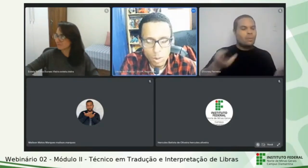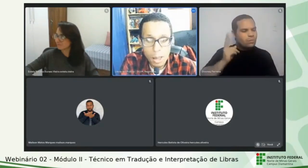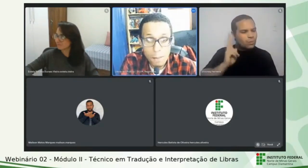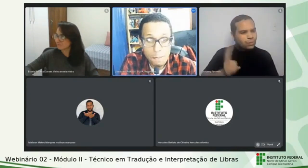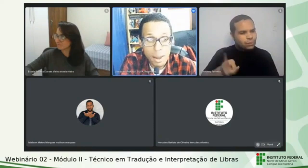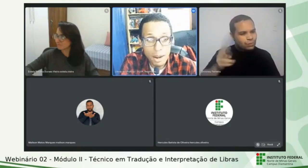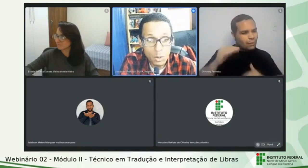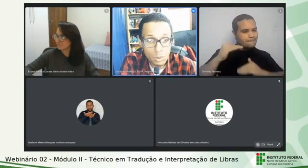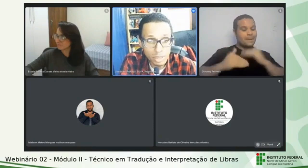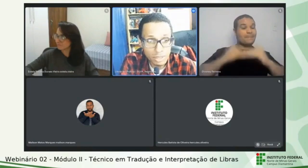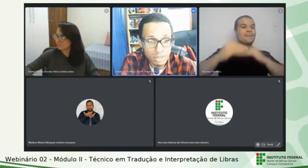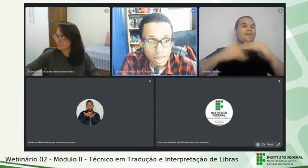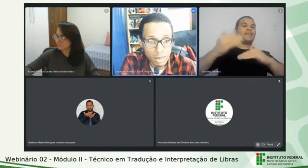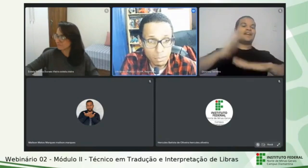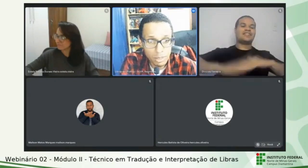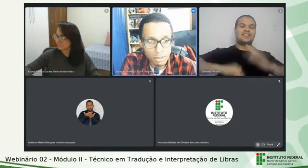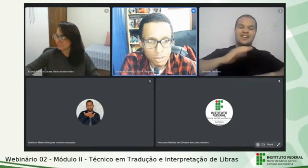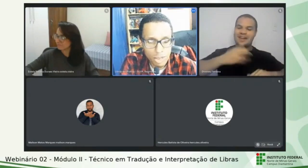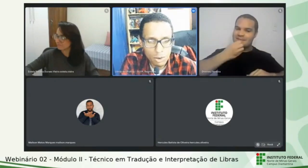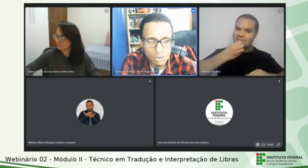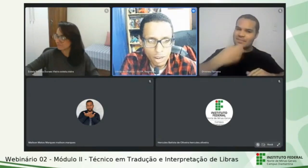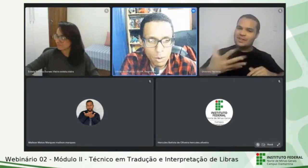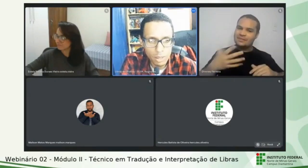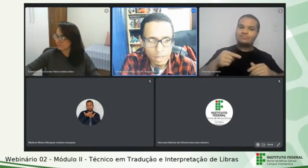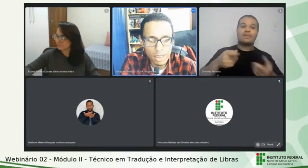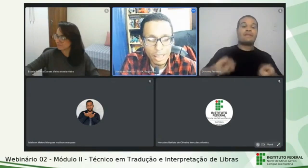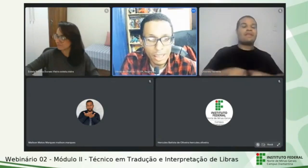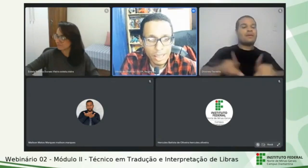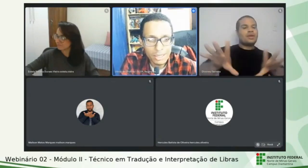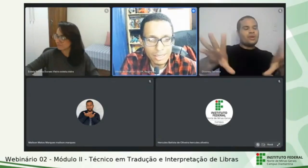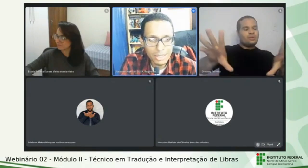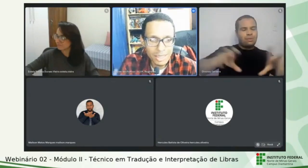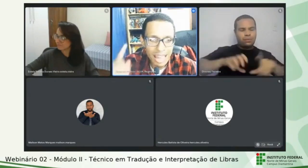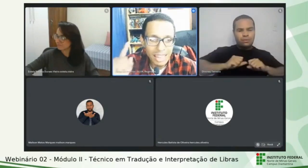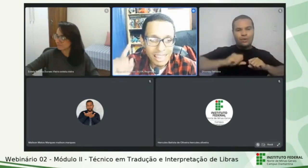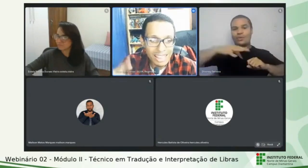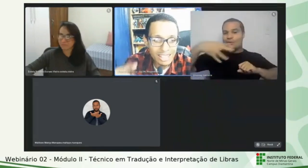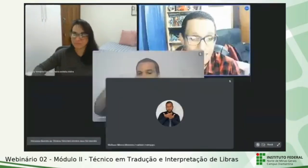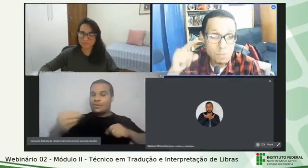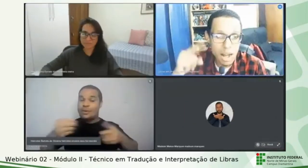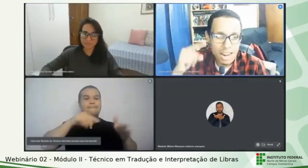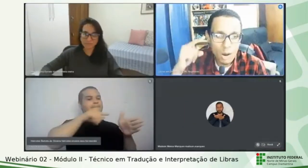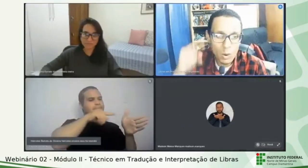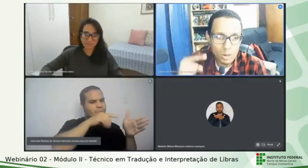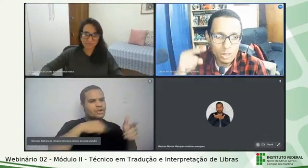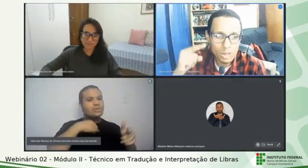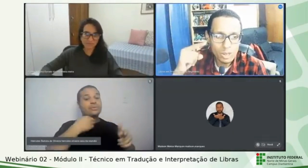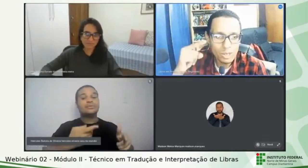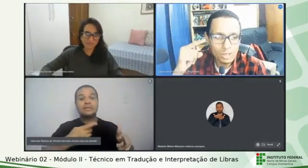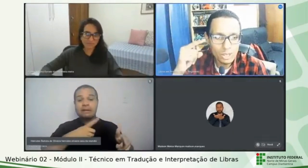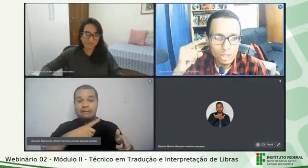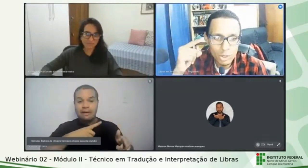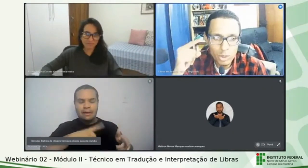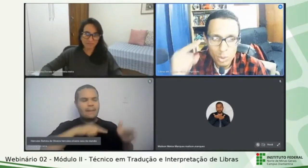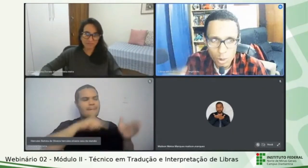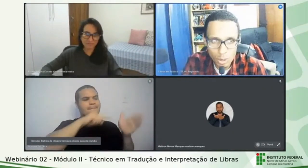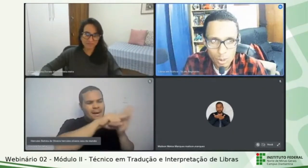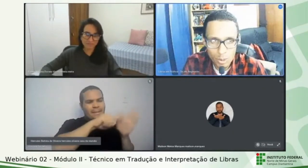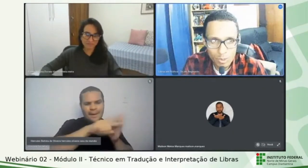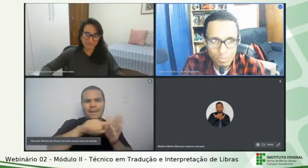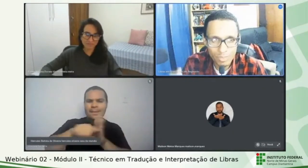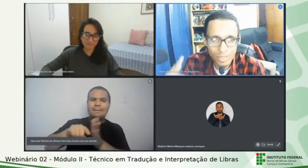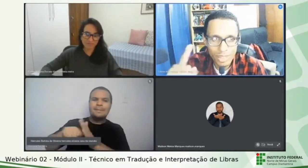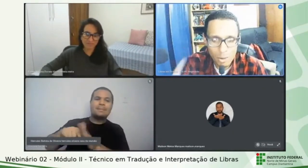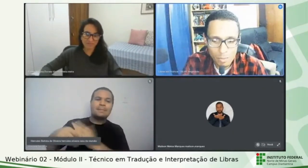tudo. Perguntem sempre, não fiquem com vergonha. E sinalizem para o